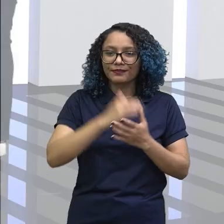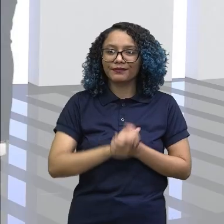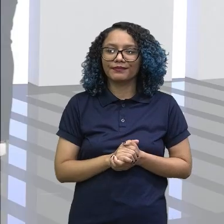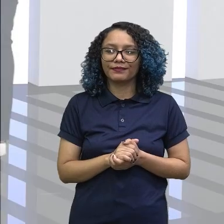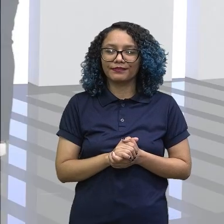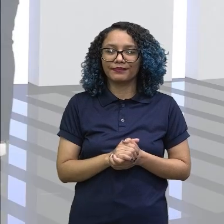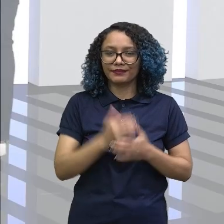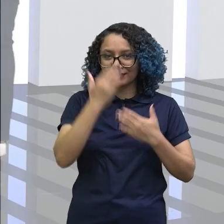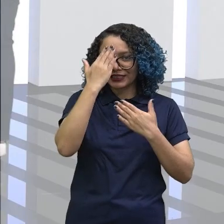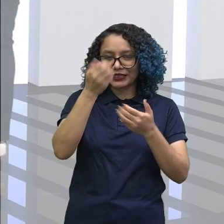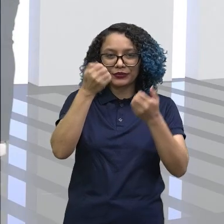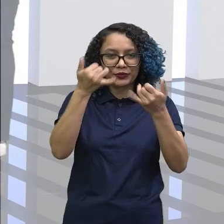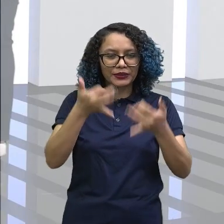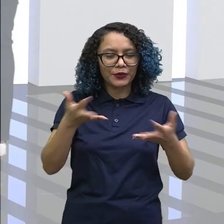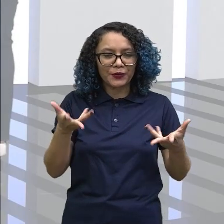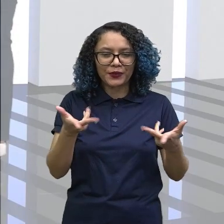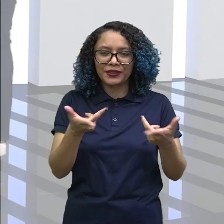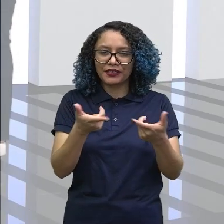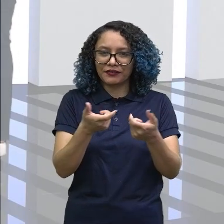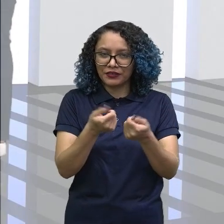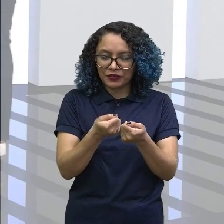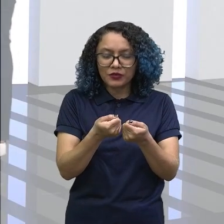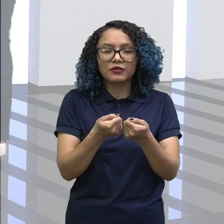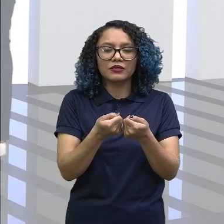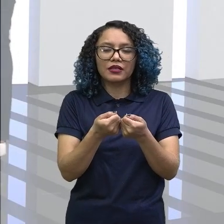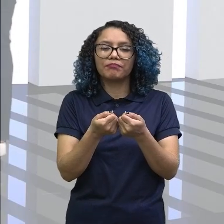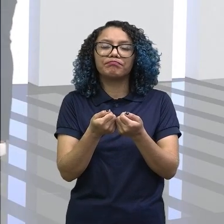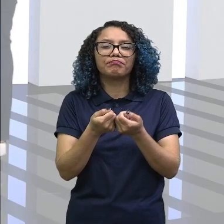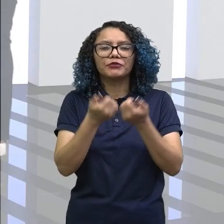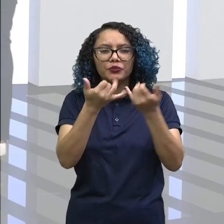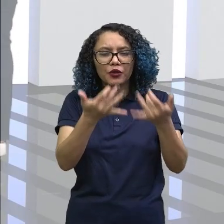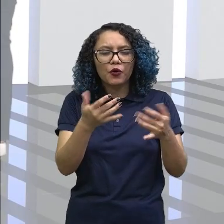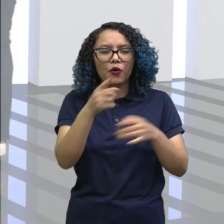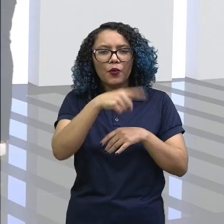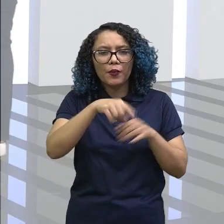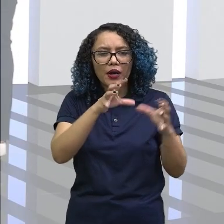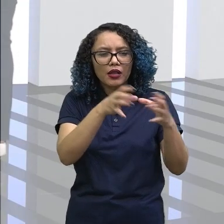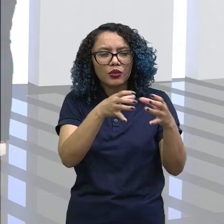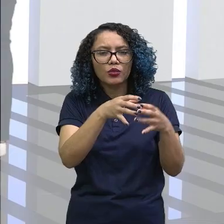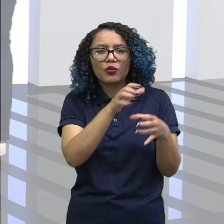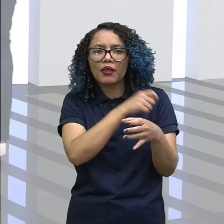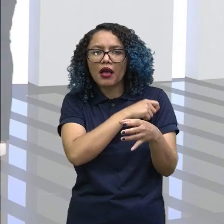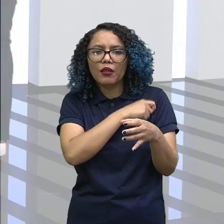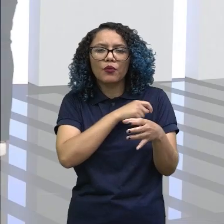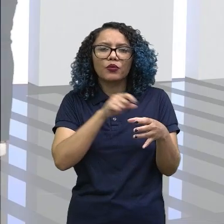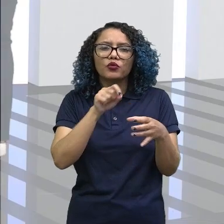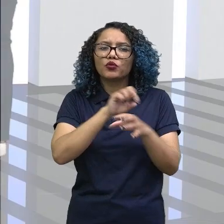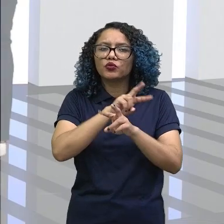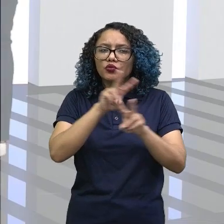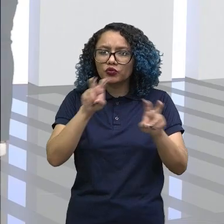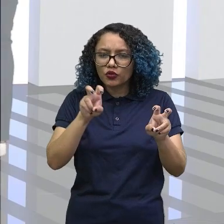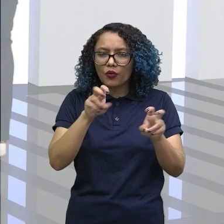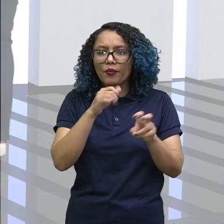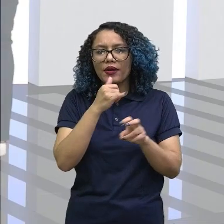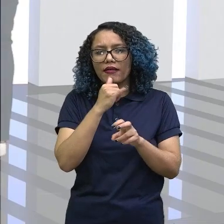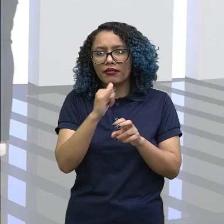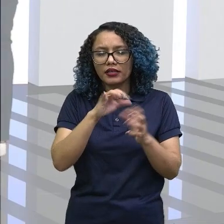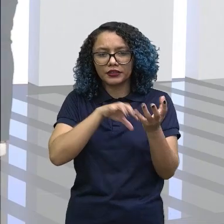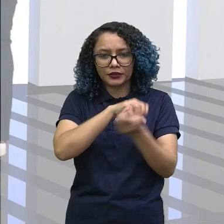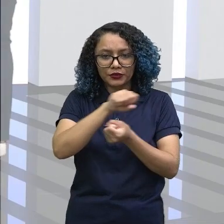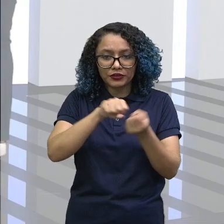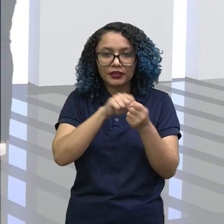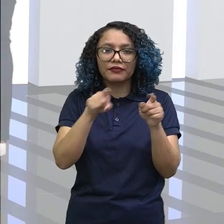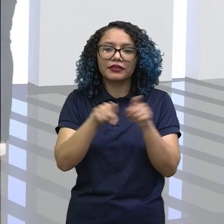pela brilhante explanação para explicar para os alunos aí sobre a energia sustentável